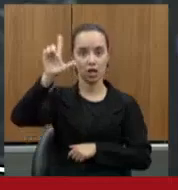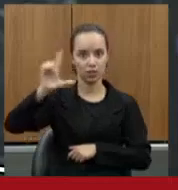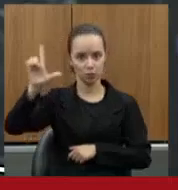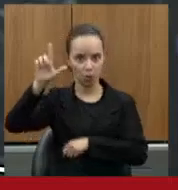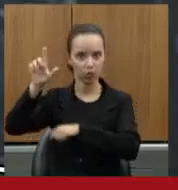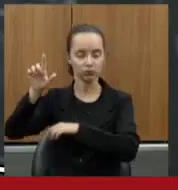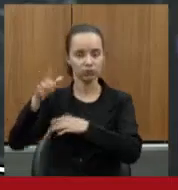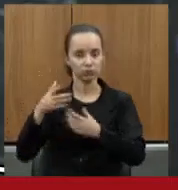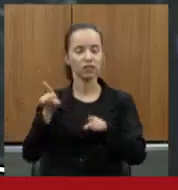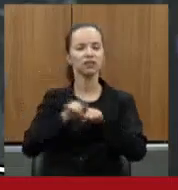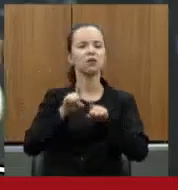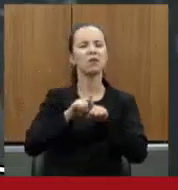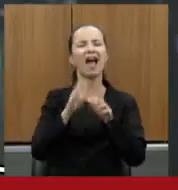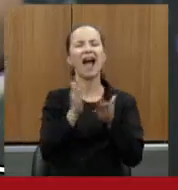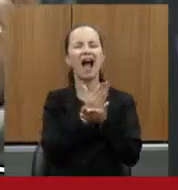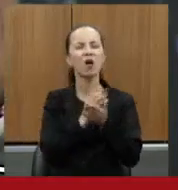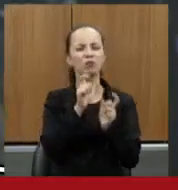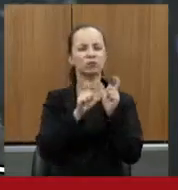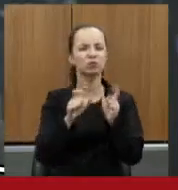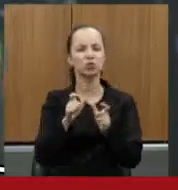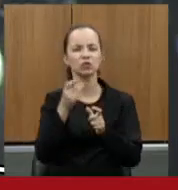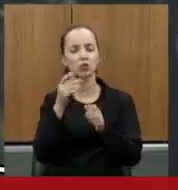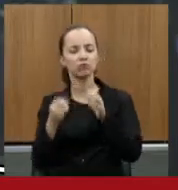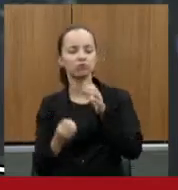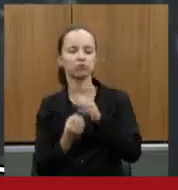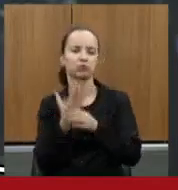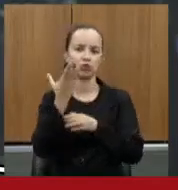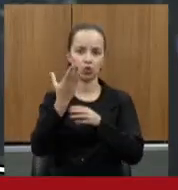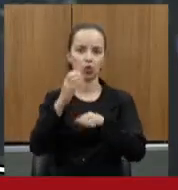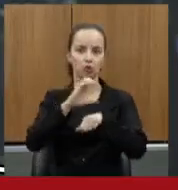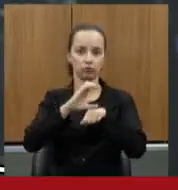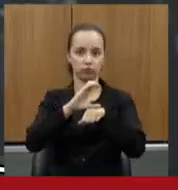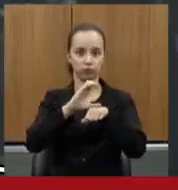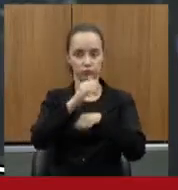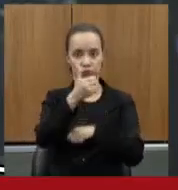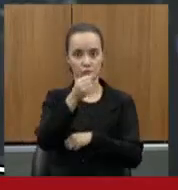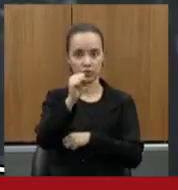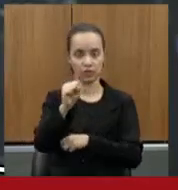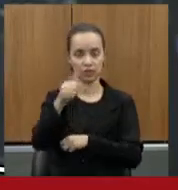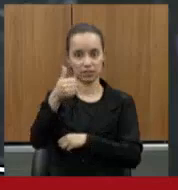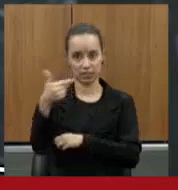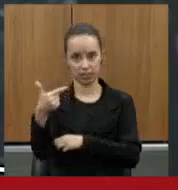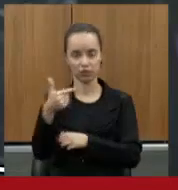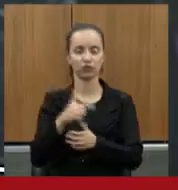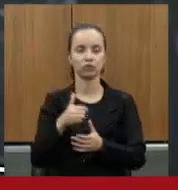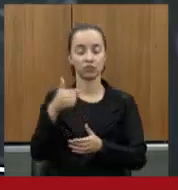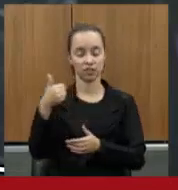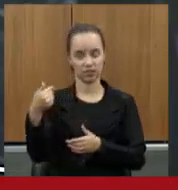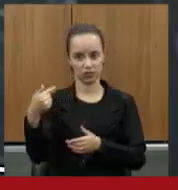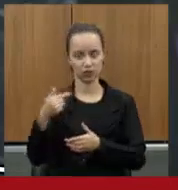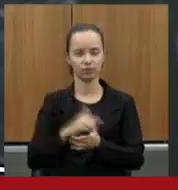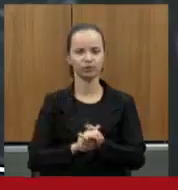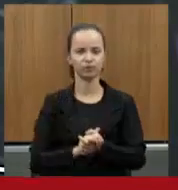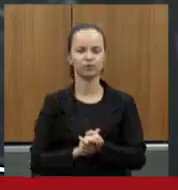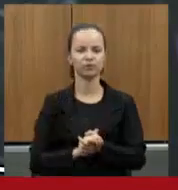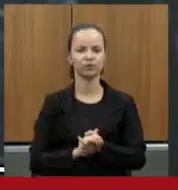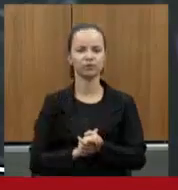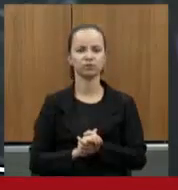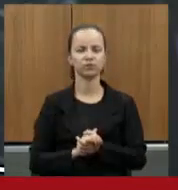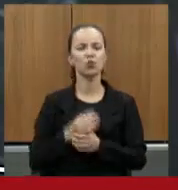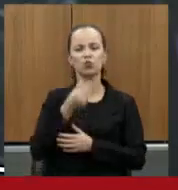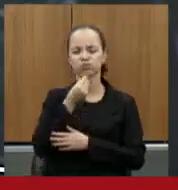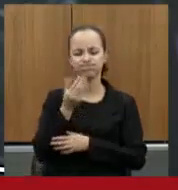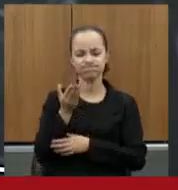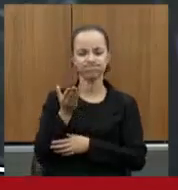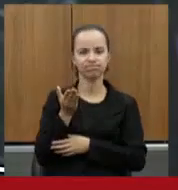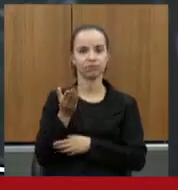alguns historiadores, tinha sido o autor da Constituição da Revolução Pernambucana de 1817. Fortemente impregnado